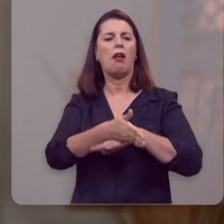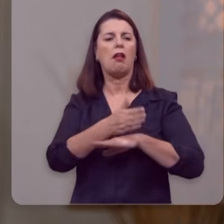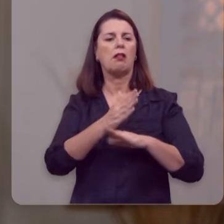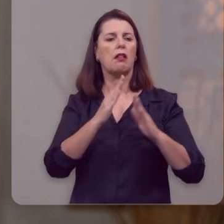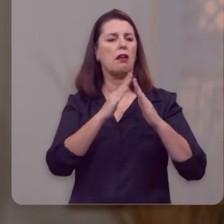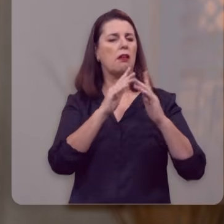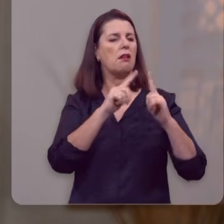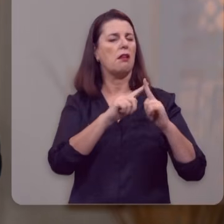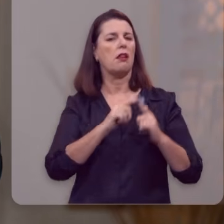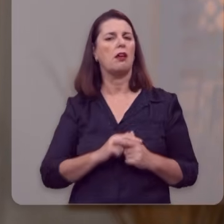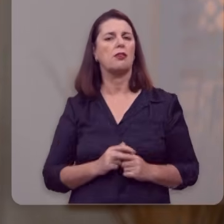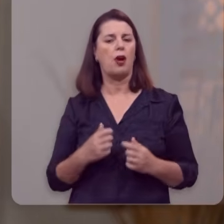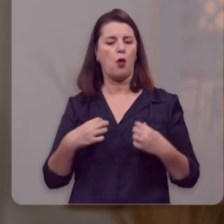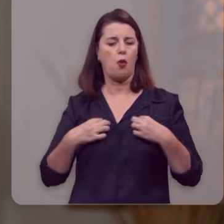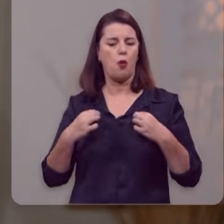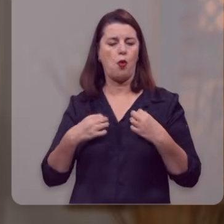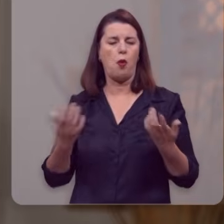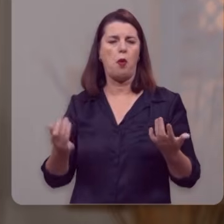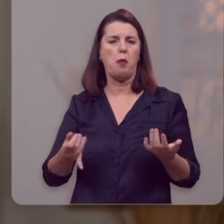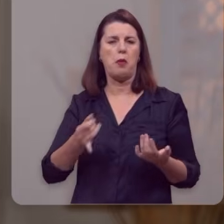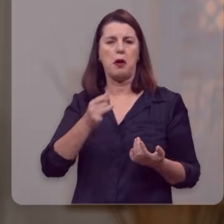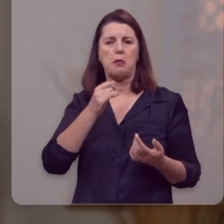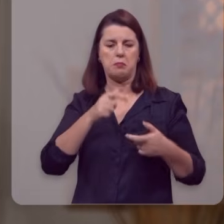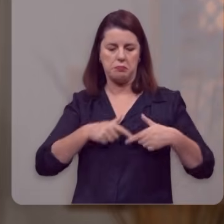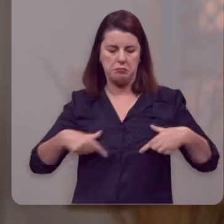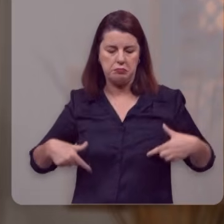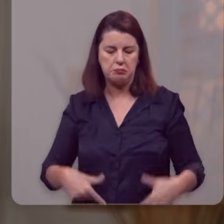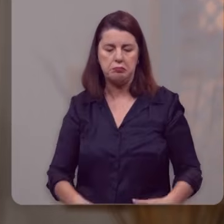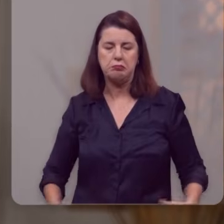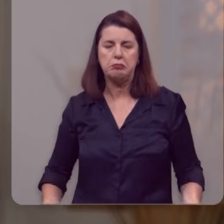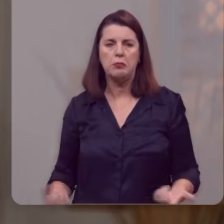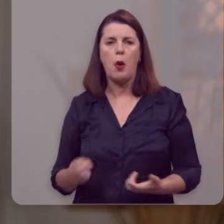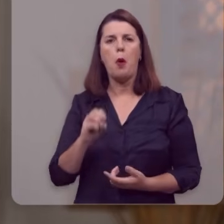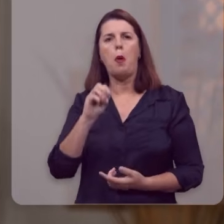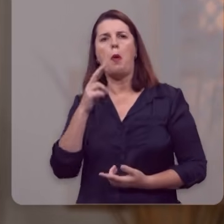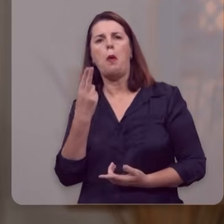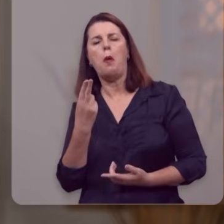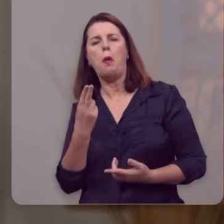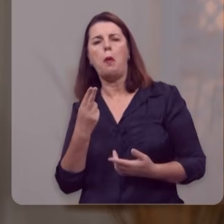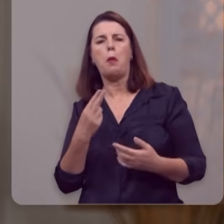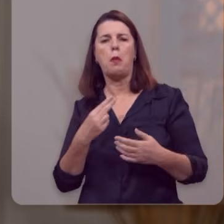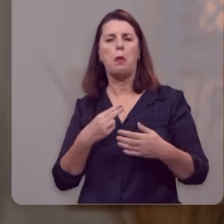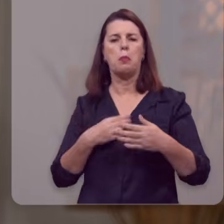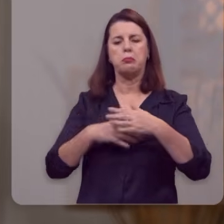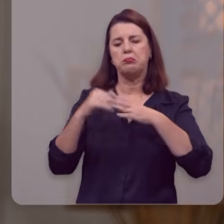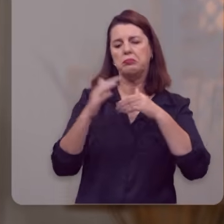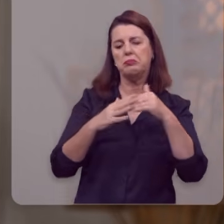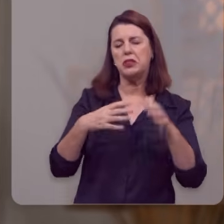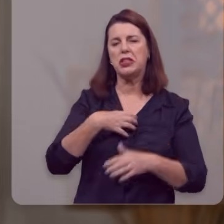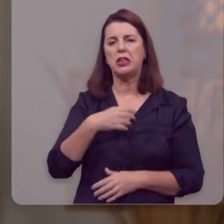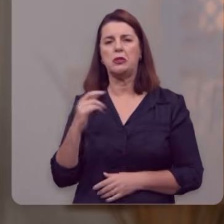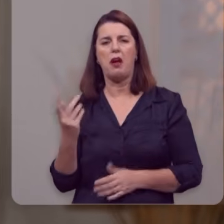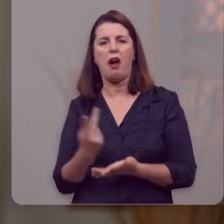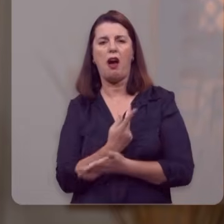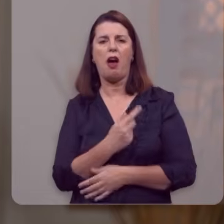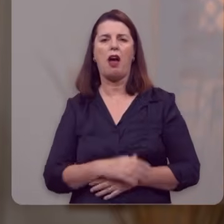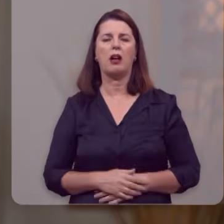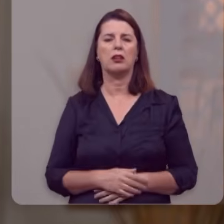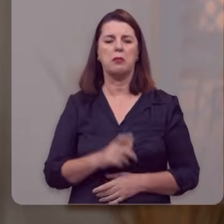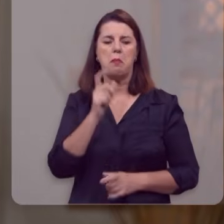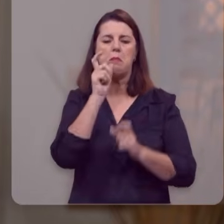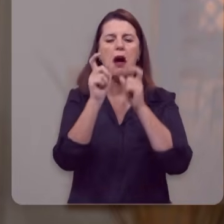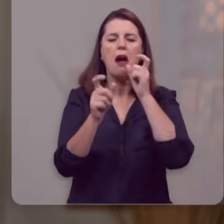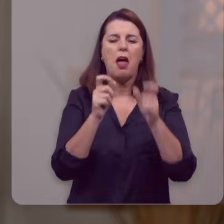templo com roupas sumárias, ou com práticas indecorosas, ou